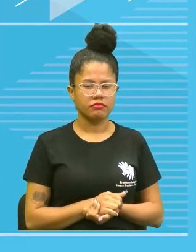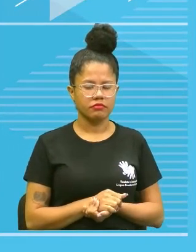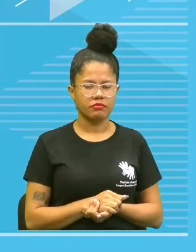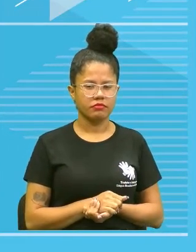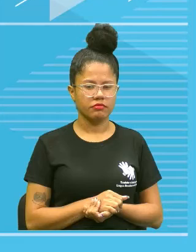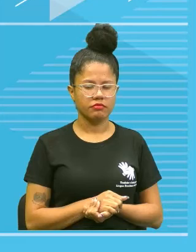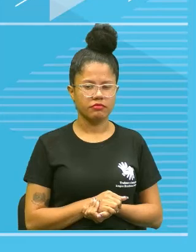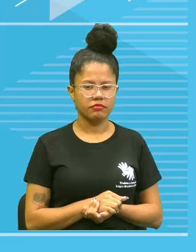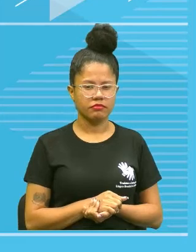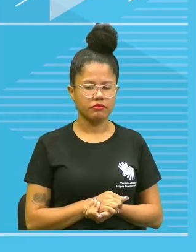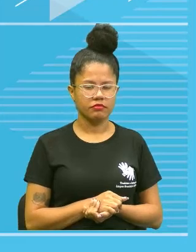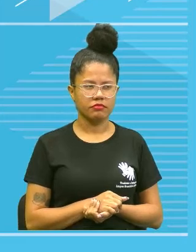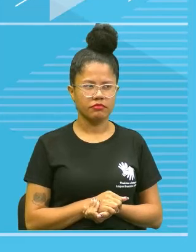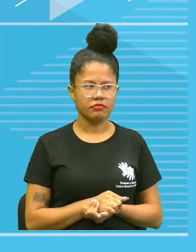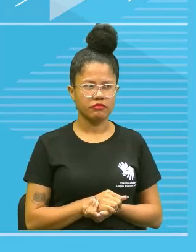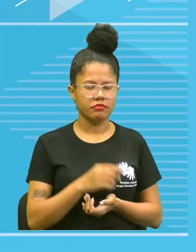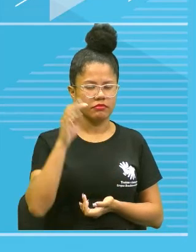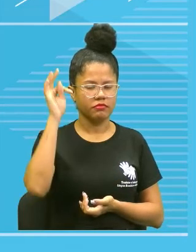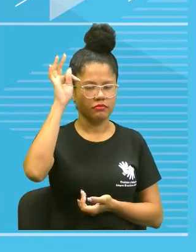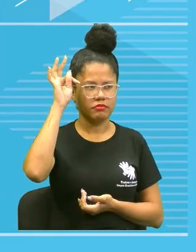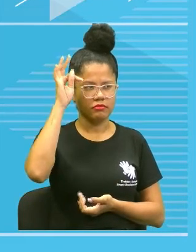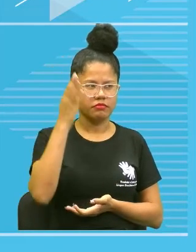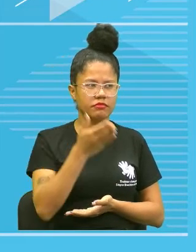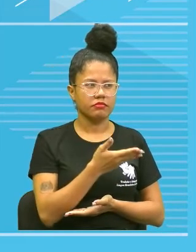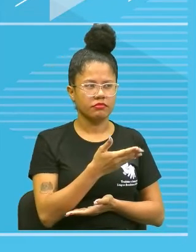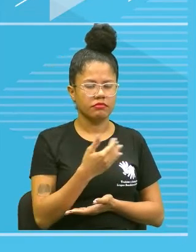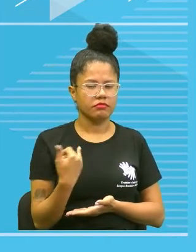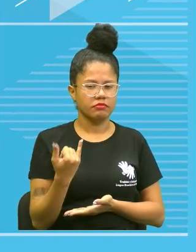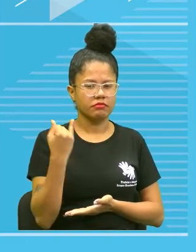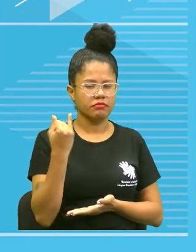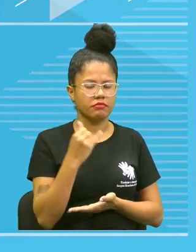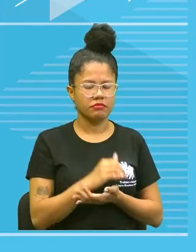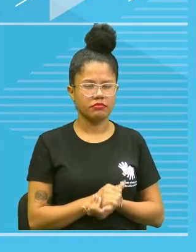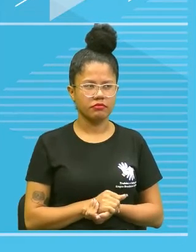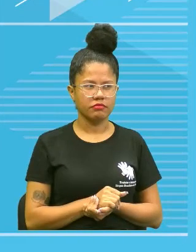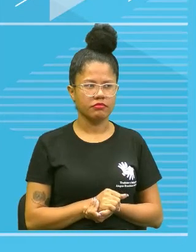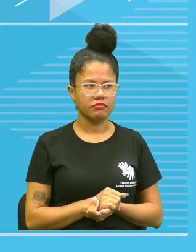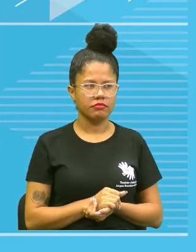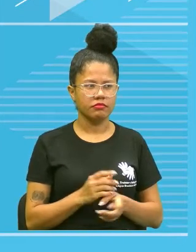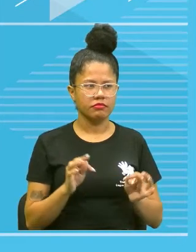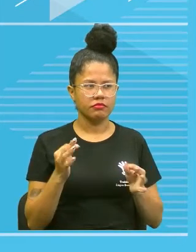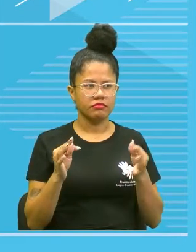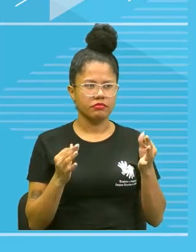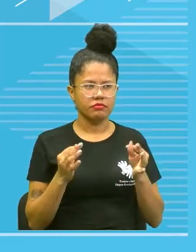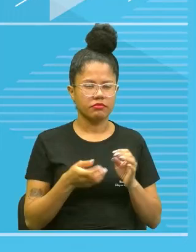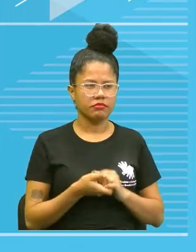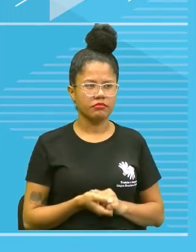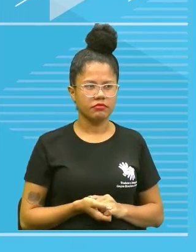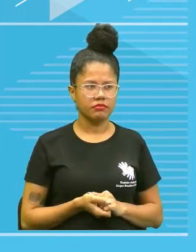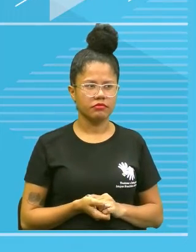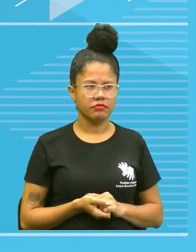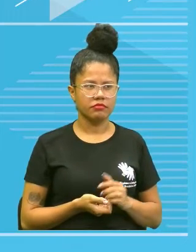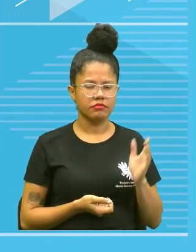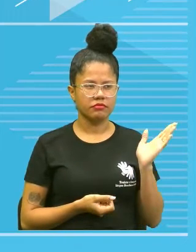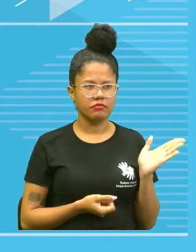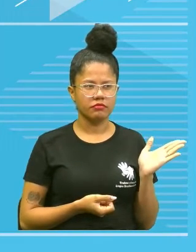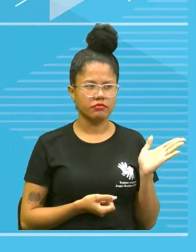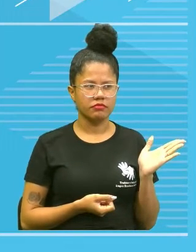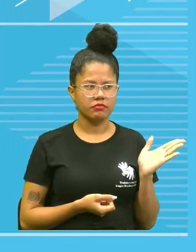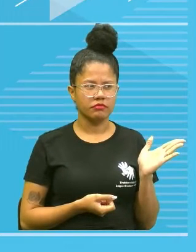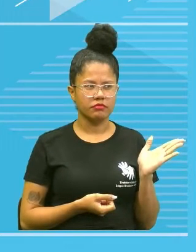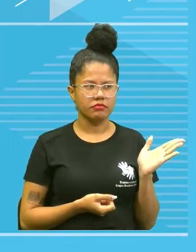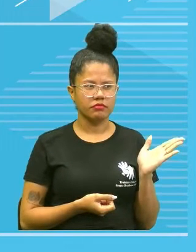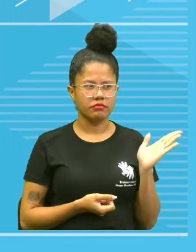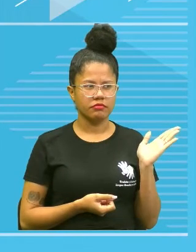que o Carnot deixou pra gente, né? A grande importância do ciclo de Carnot se deve ao teorema a seguir. Nenhuma